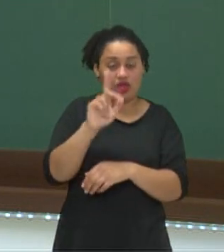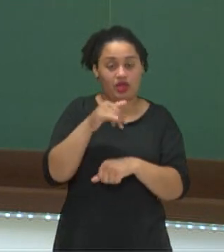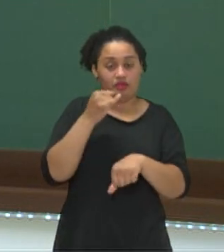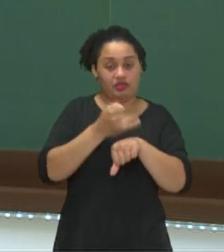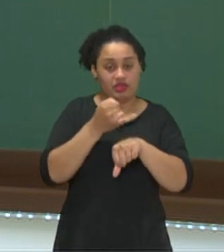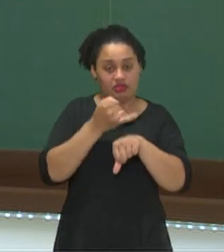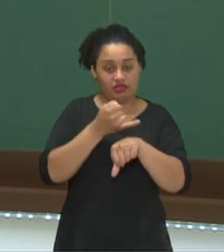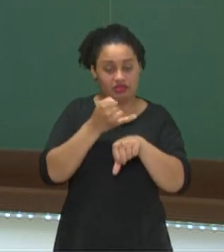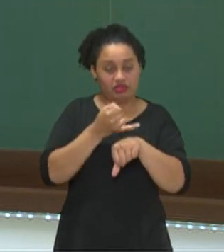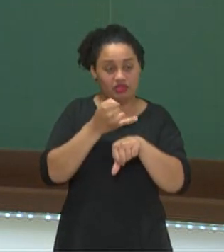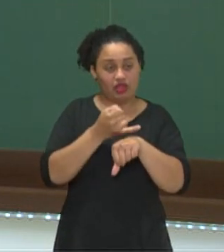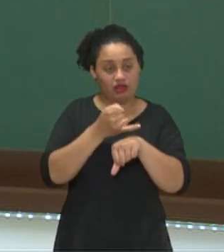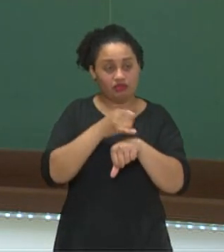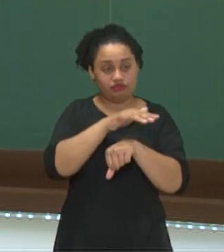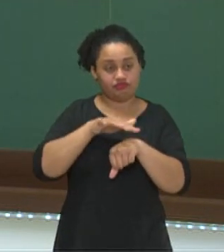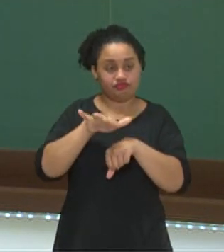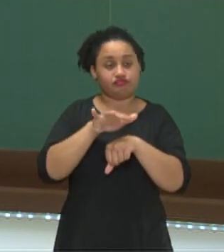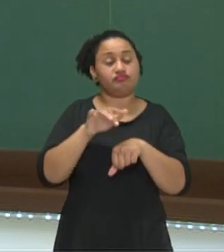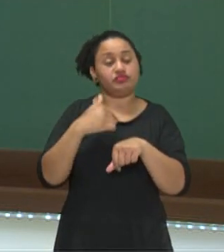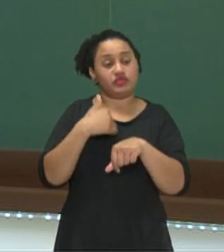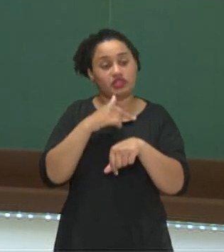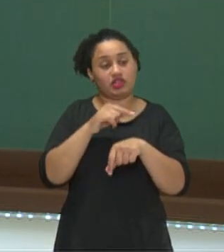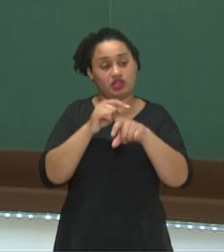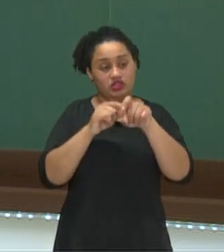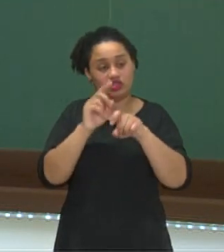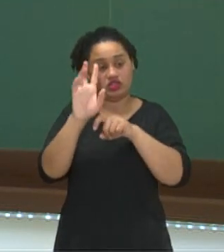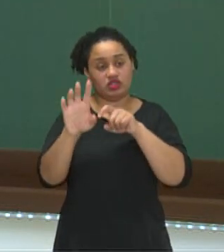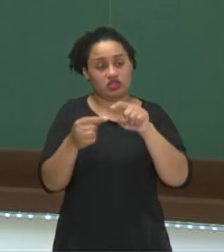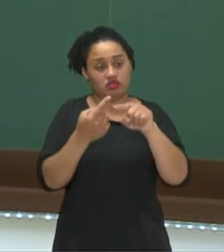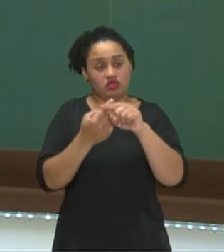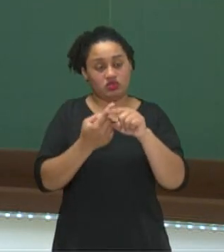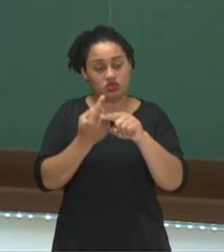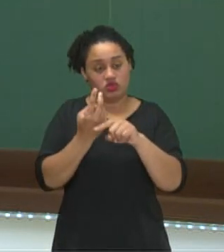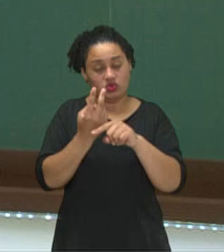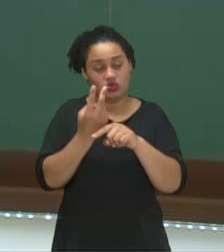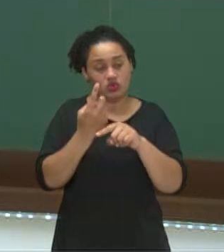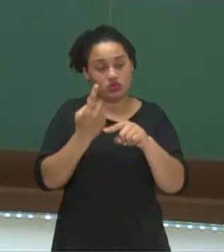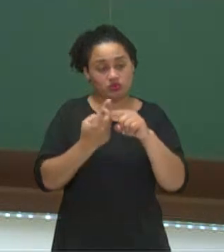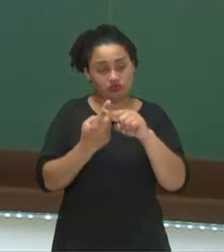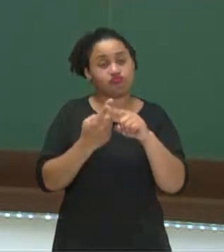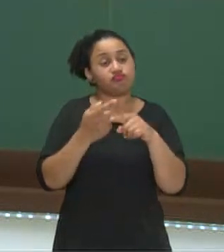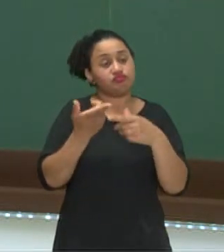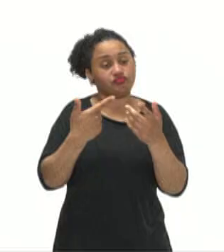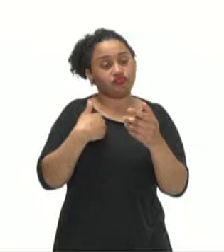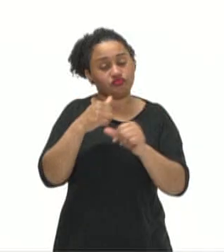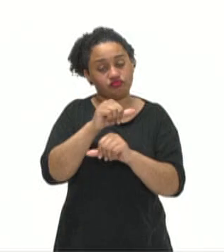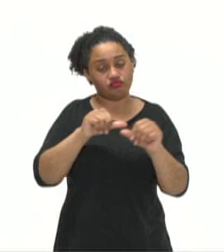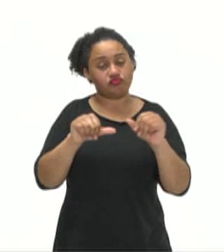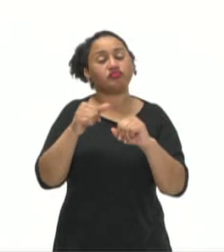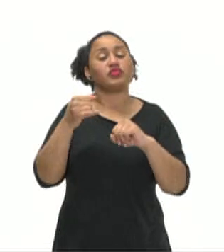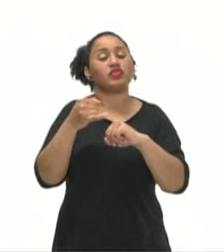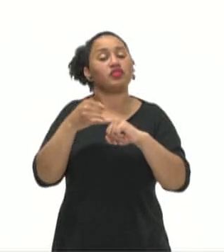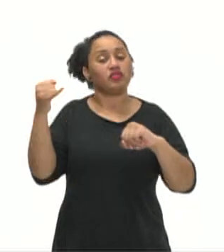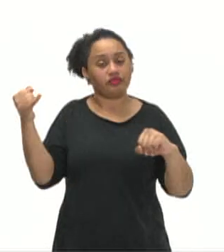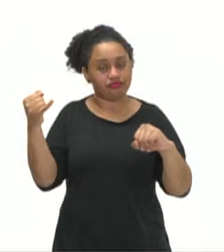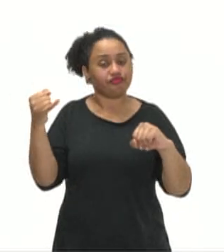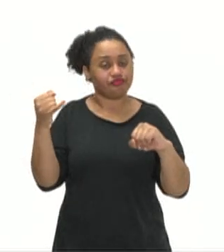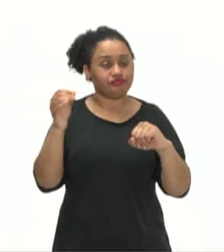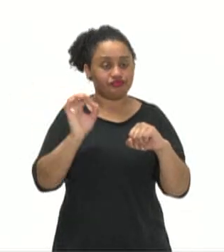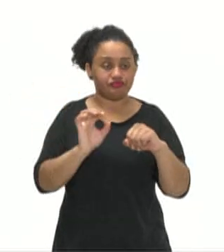nosso metal na história, e aí ele vai ficar com essa descrição aqui quando ele se torna um cátion,